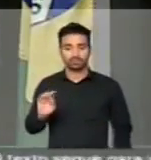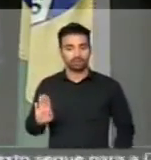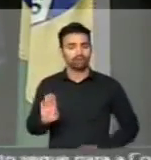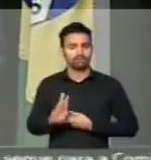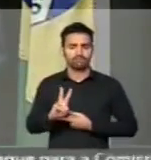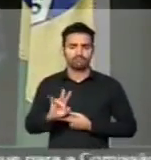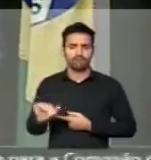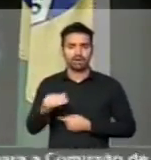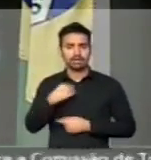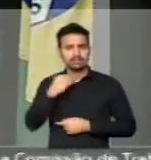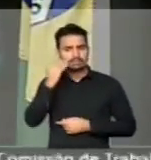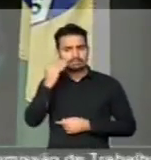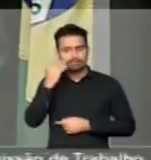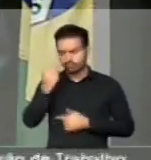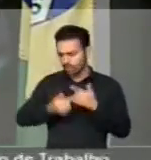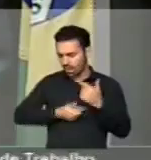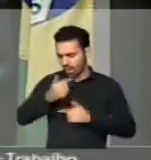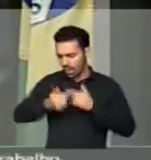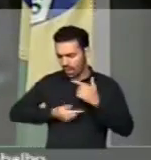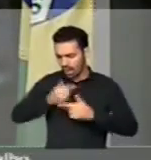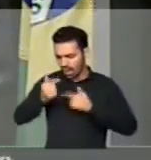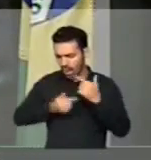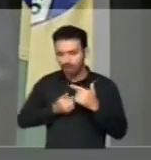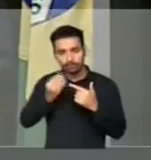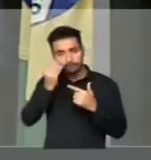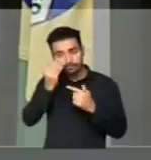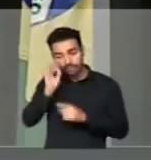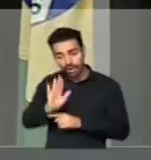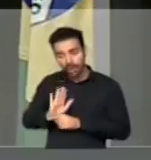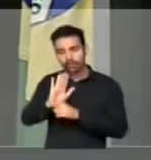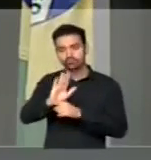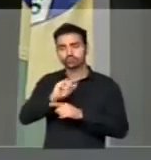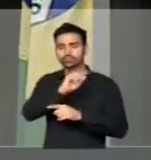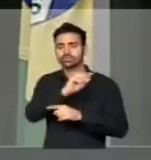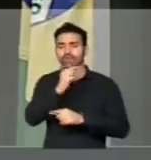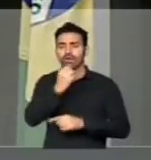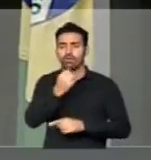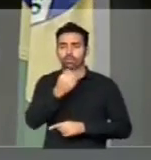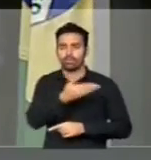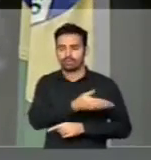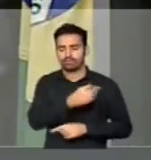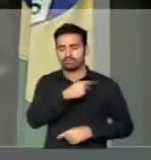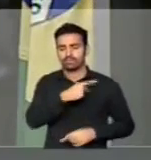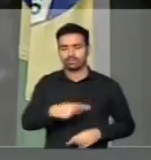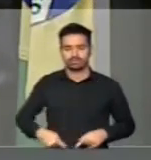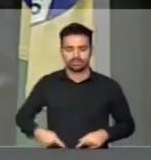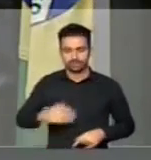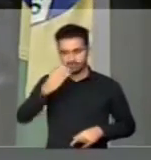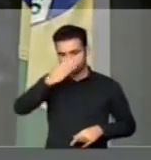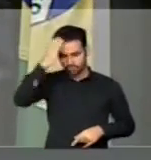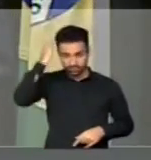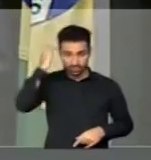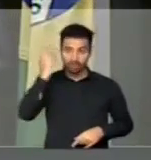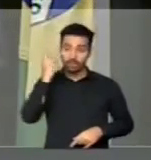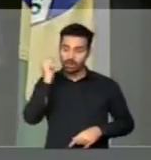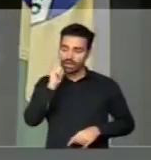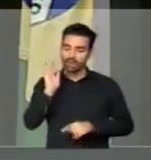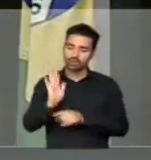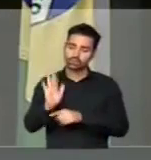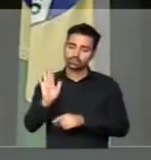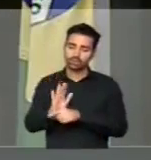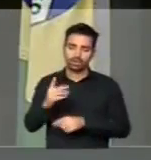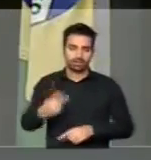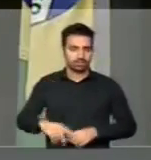suas melhores energias para ajudar o atual presidente a produzir benefícios para a nossa